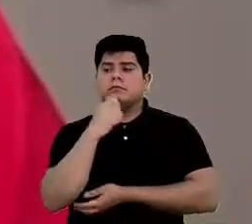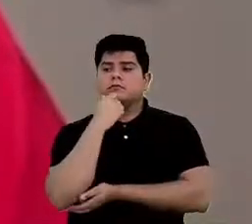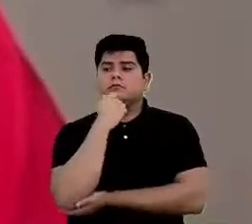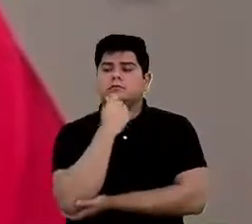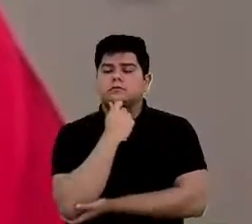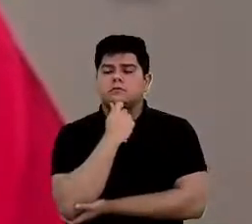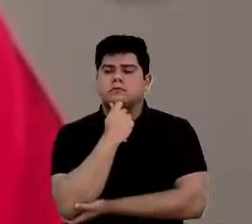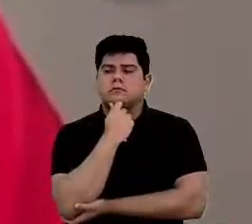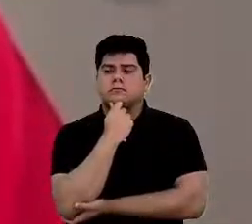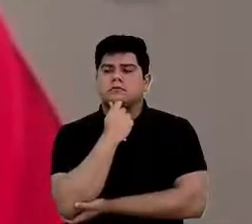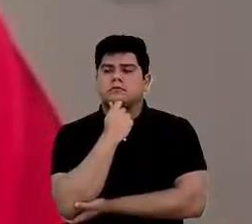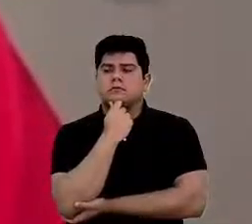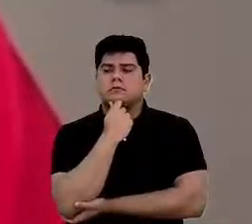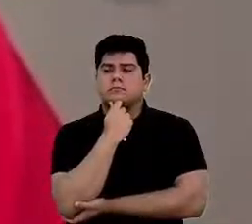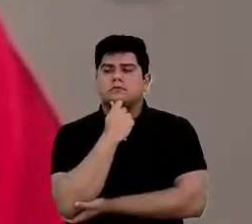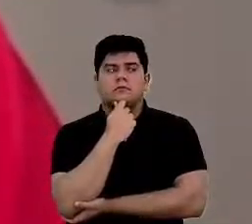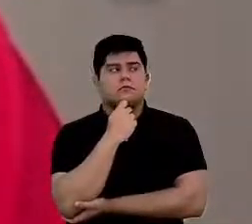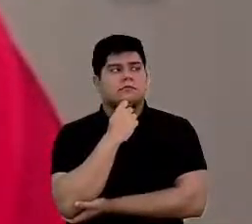Opa.